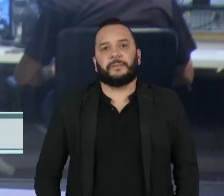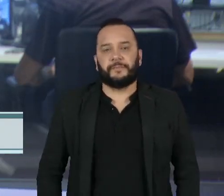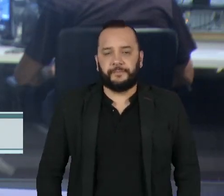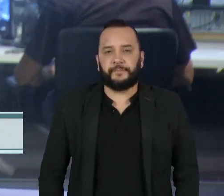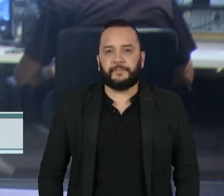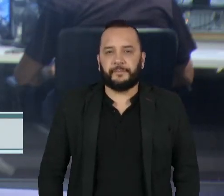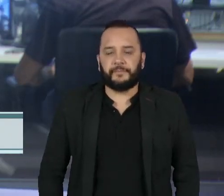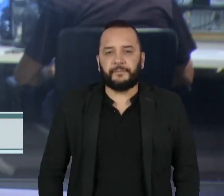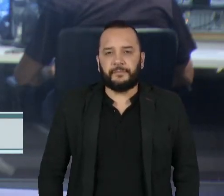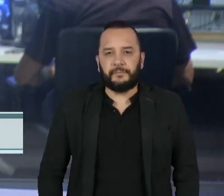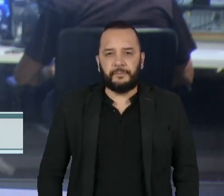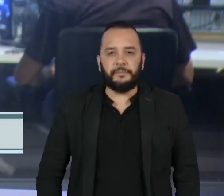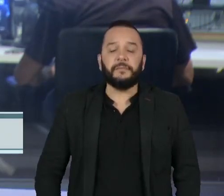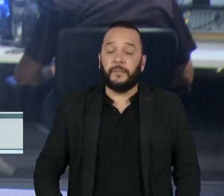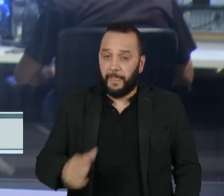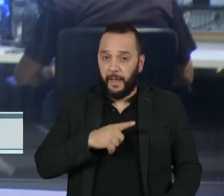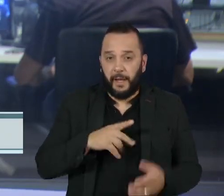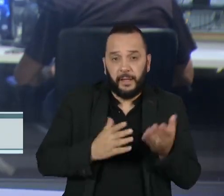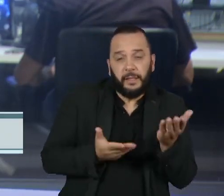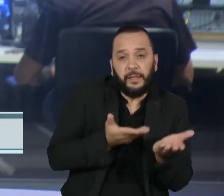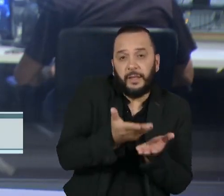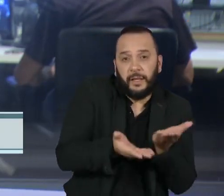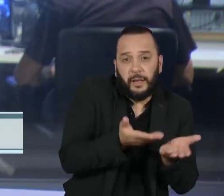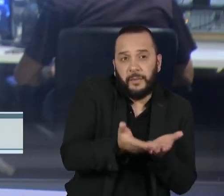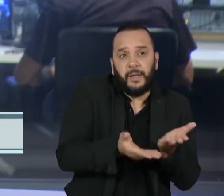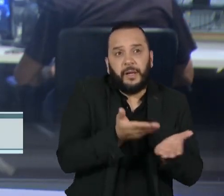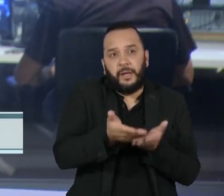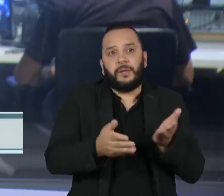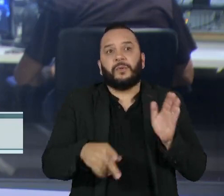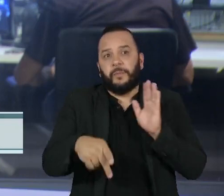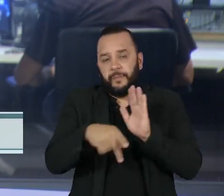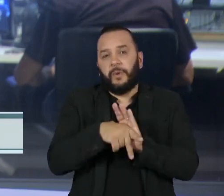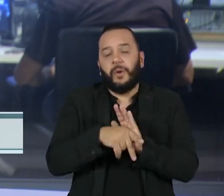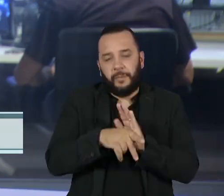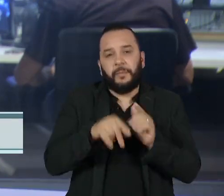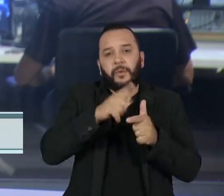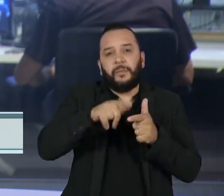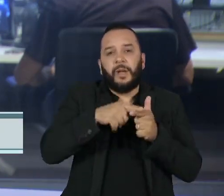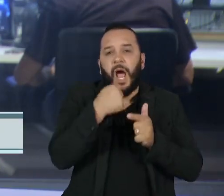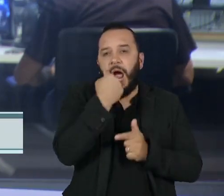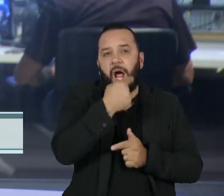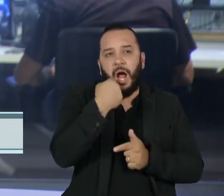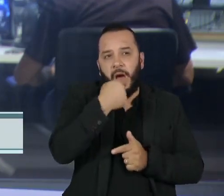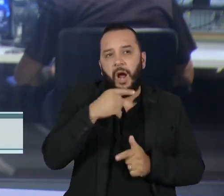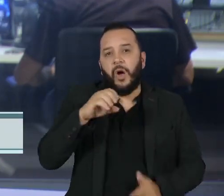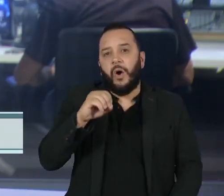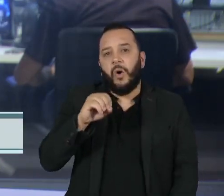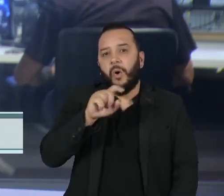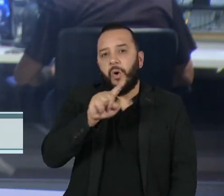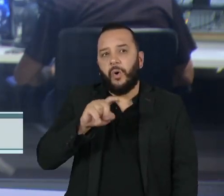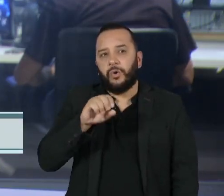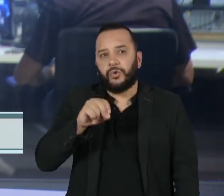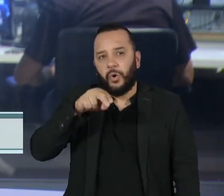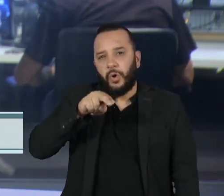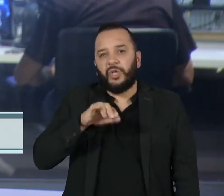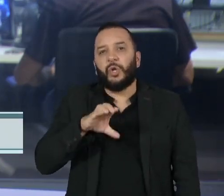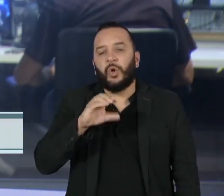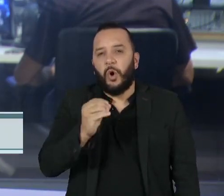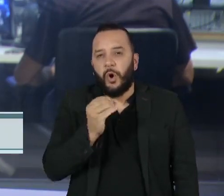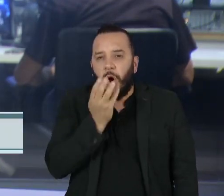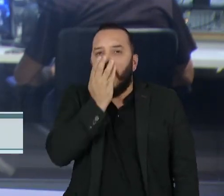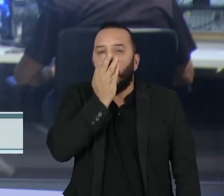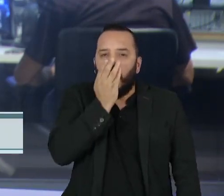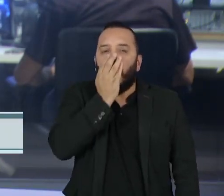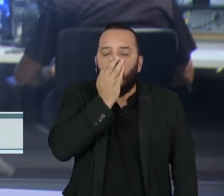Um tratamento complementar, indicado essencialmente para problemas odontológicos, tem sido ofertado como solução para diversas